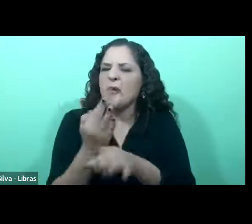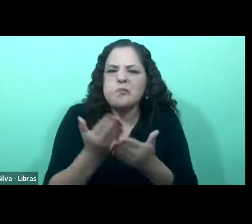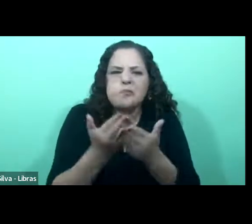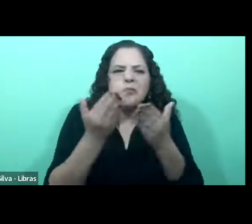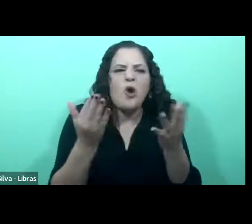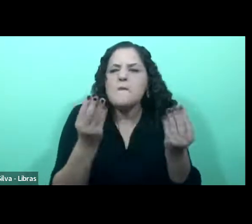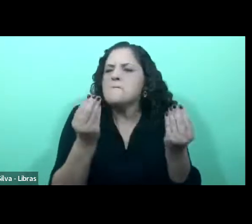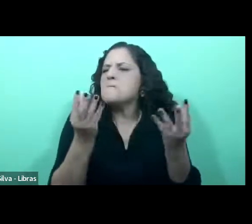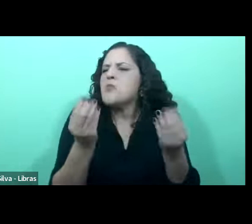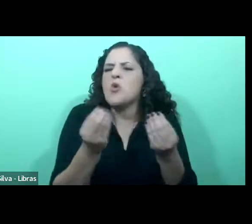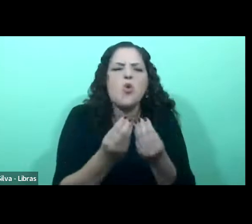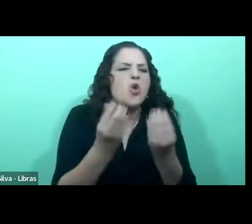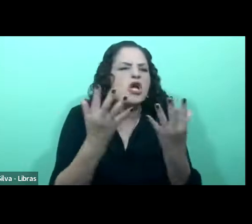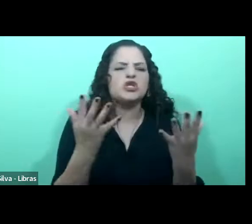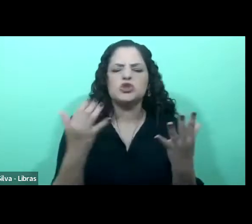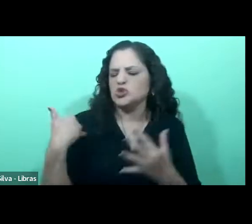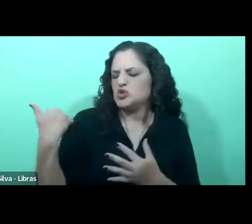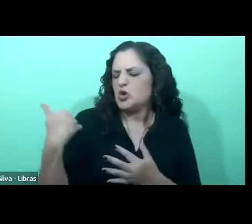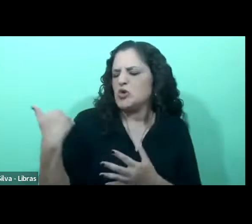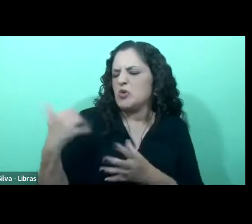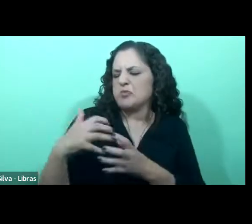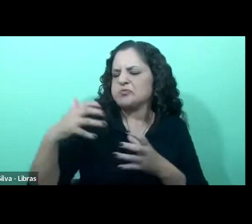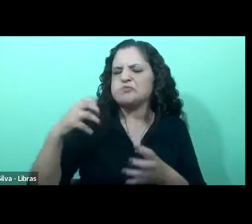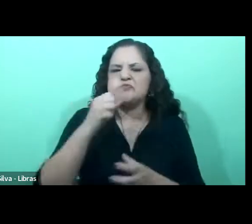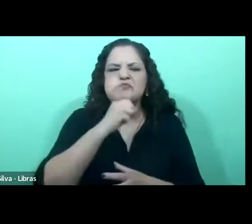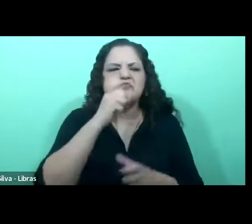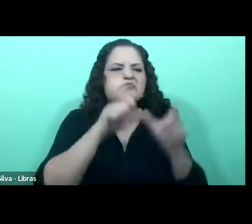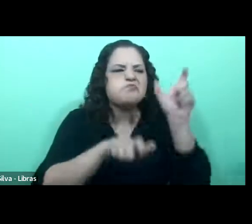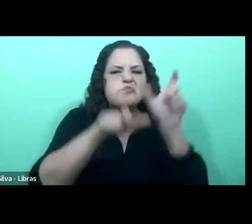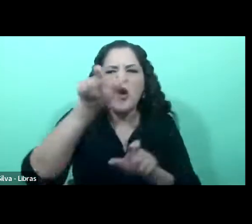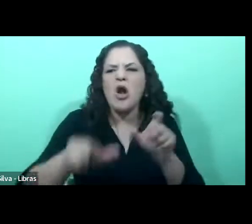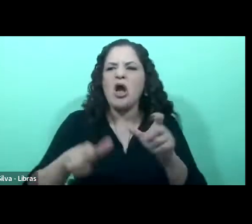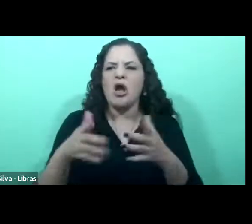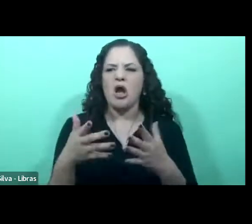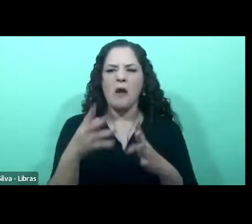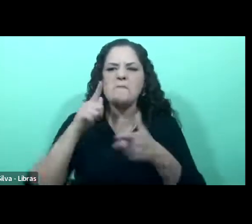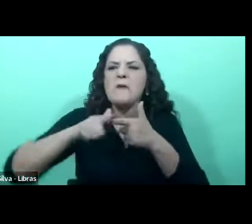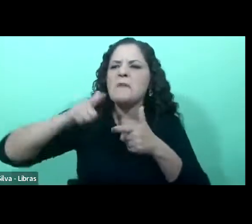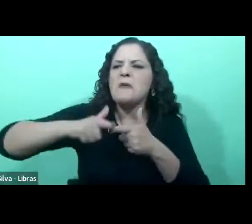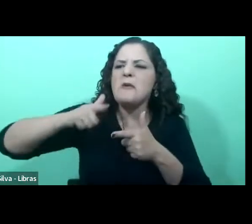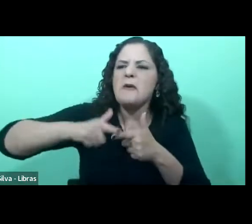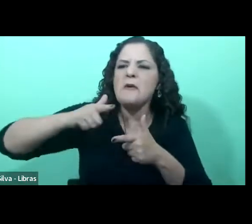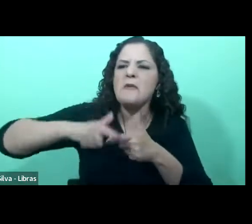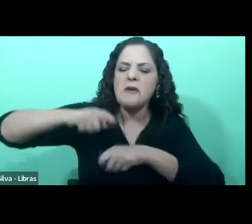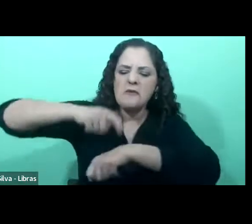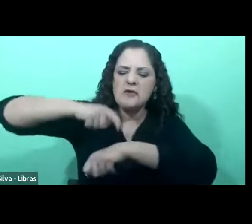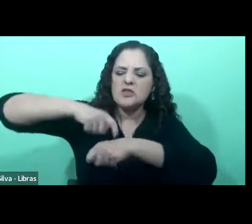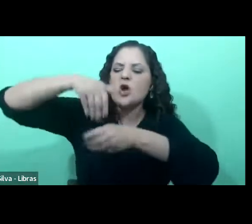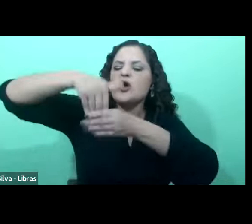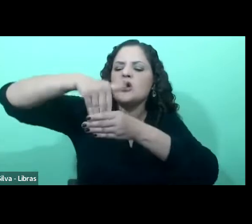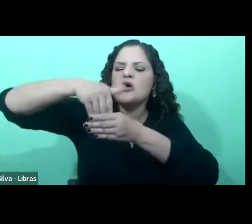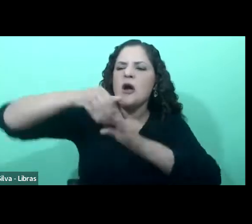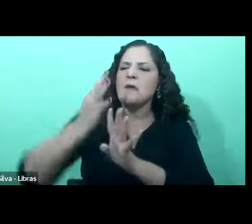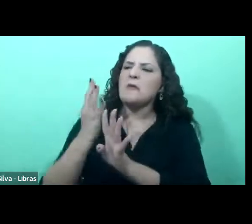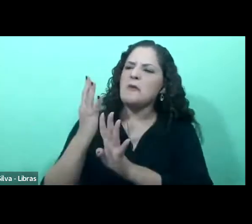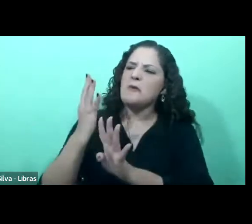período eleitoral? Qual era o problema das filas no período que a gente foi votar? Por que as filas estavam